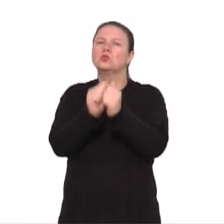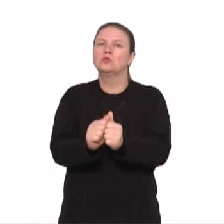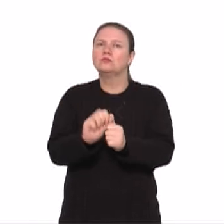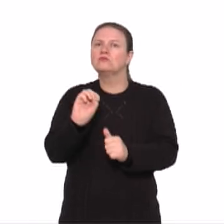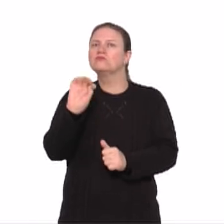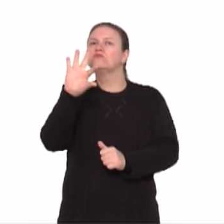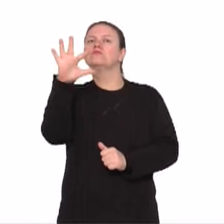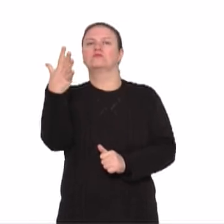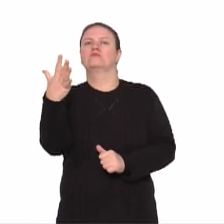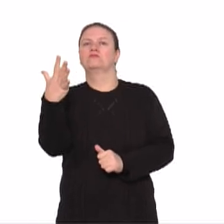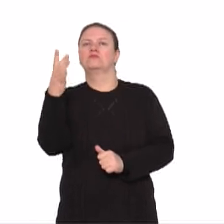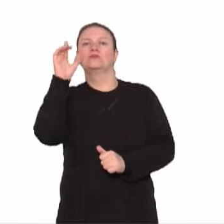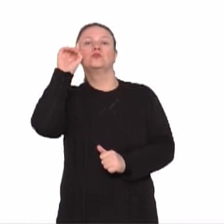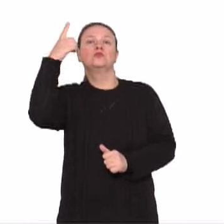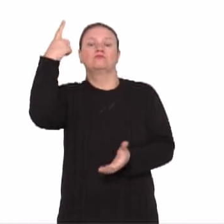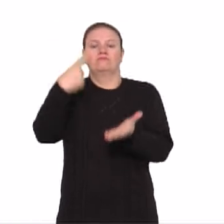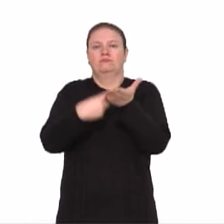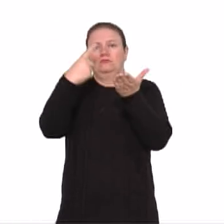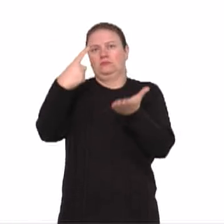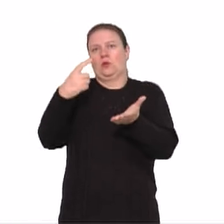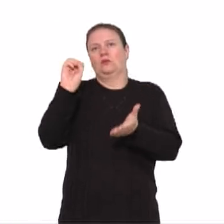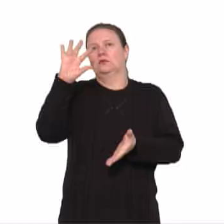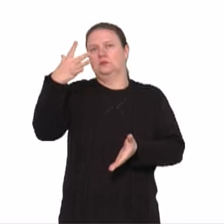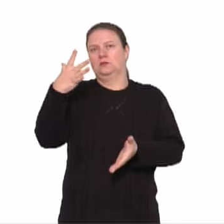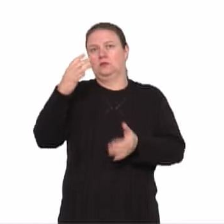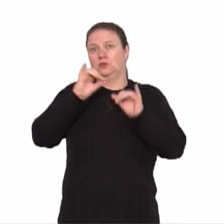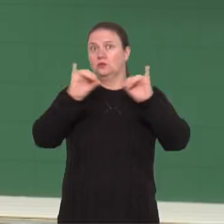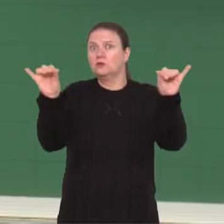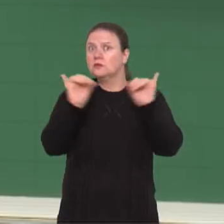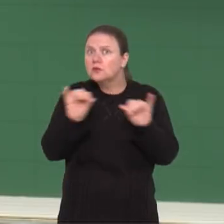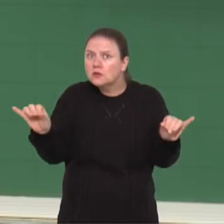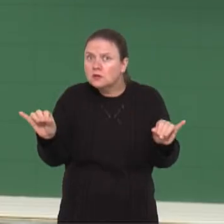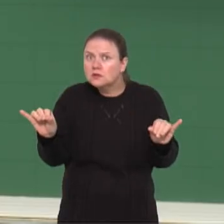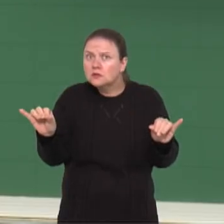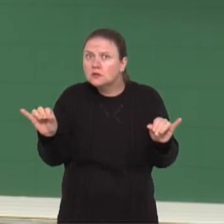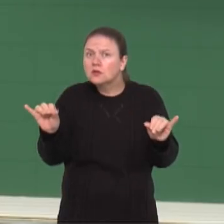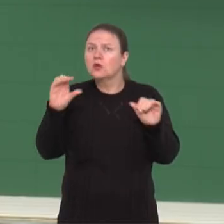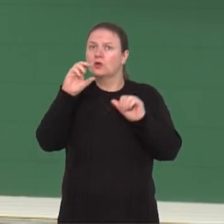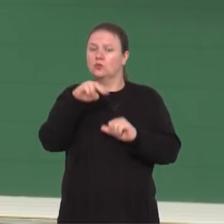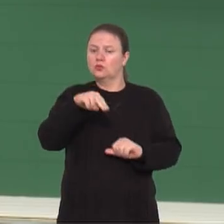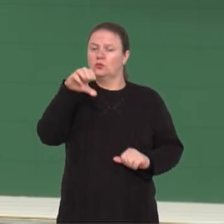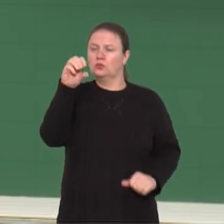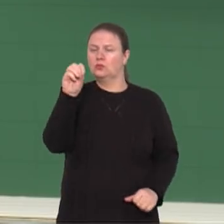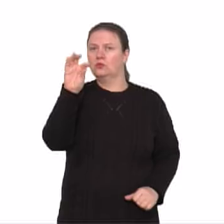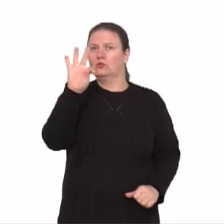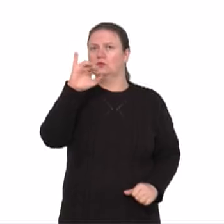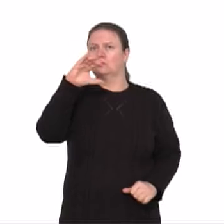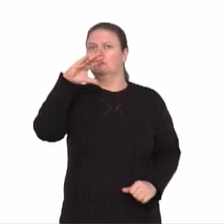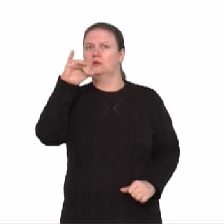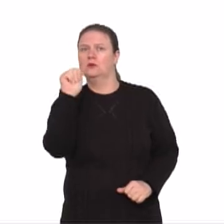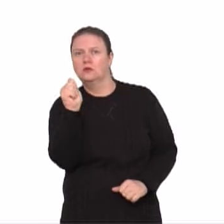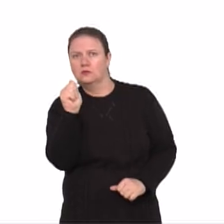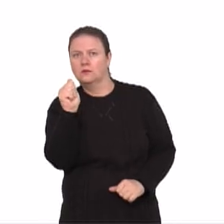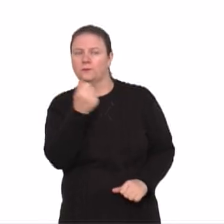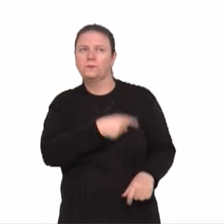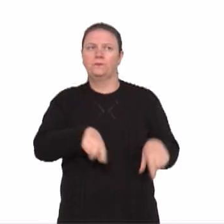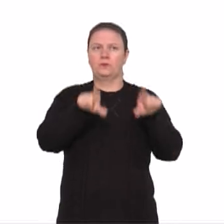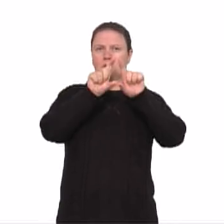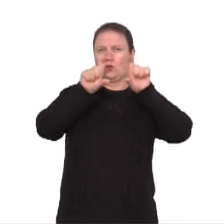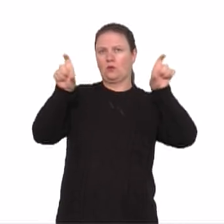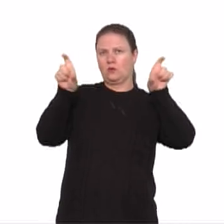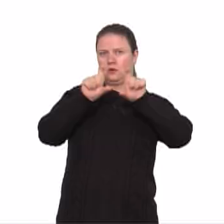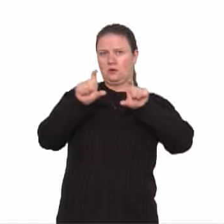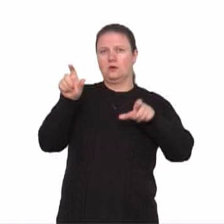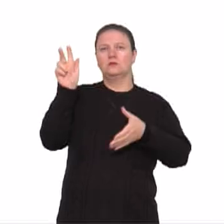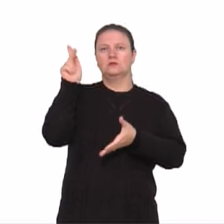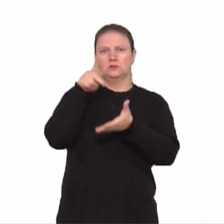quando. Isso é característica da notícia, mas não da charge, né? Então, essa questão é furada. Agora, a próxima frase é